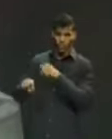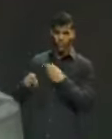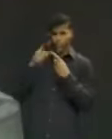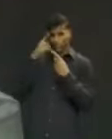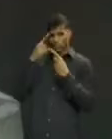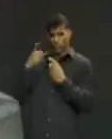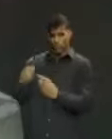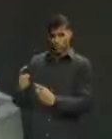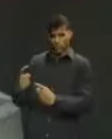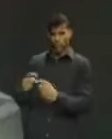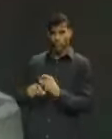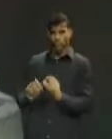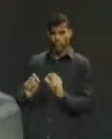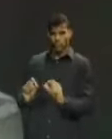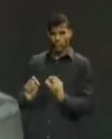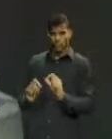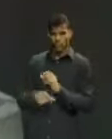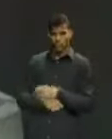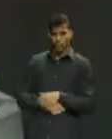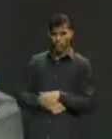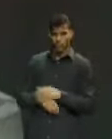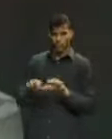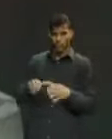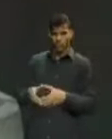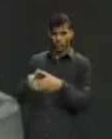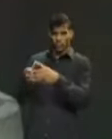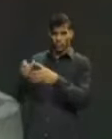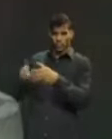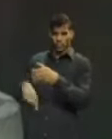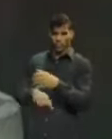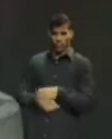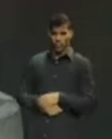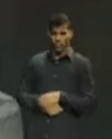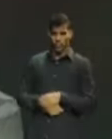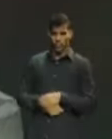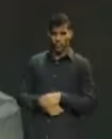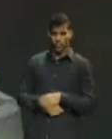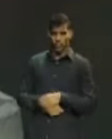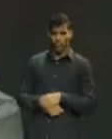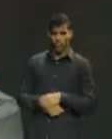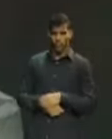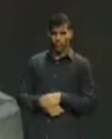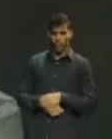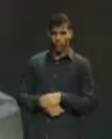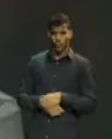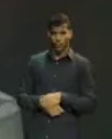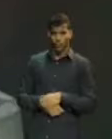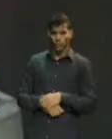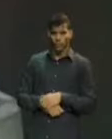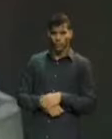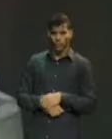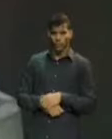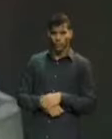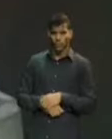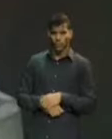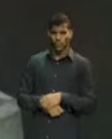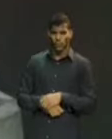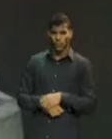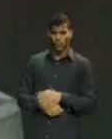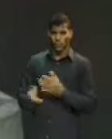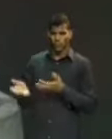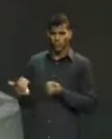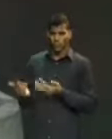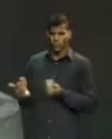sobretudo concentrada nesta segunda década da vida, portanto, na juventude